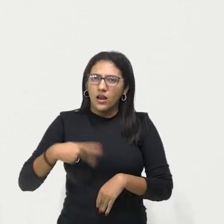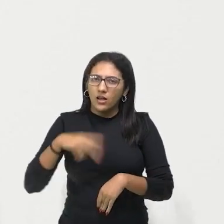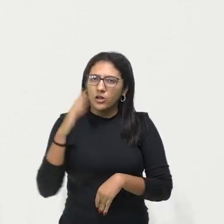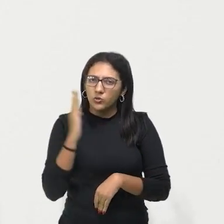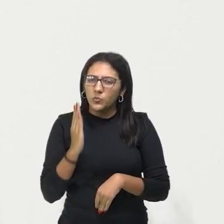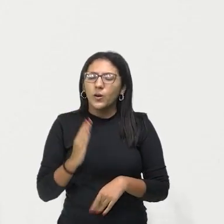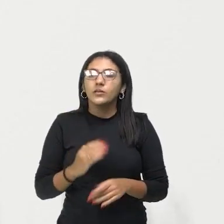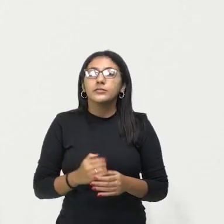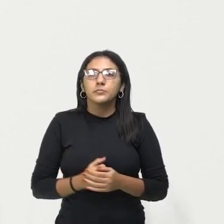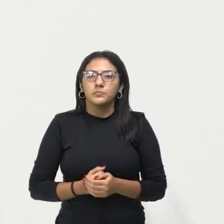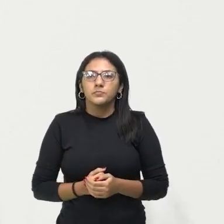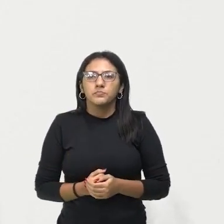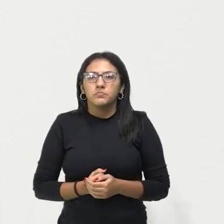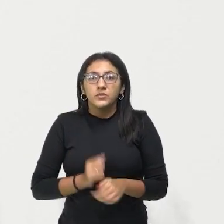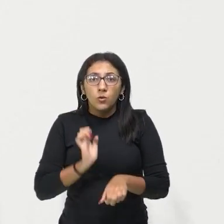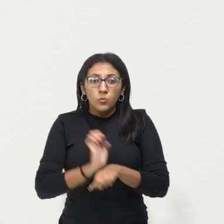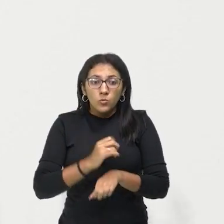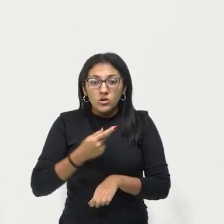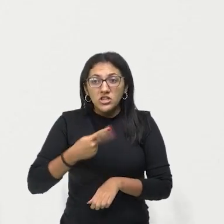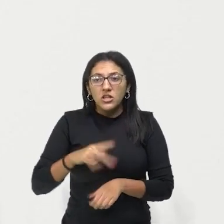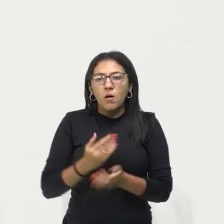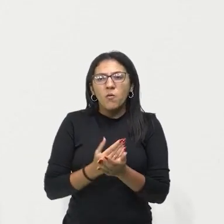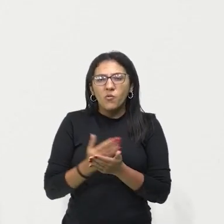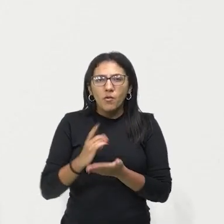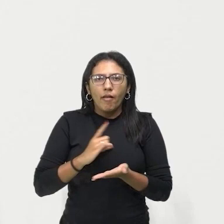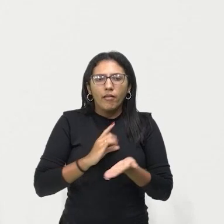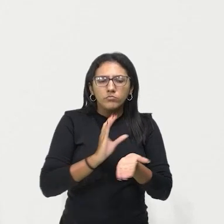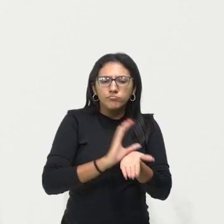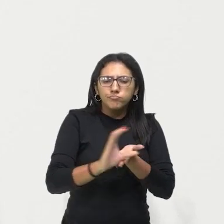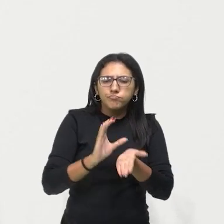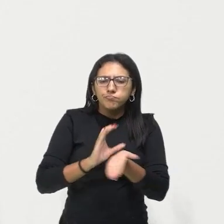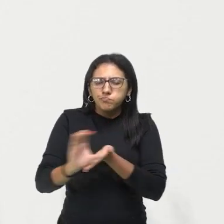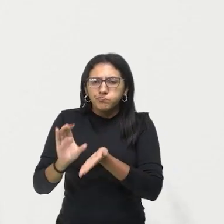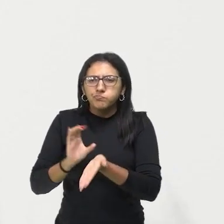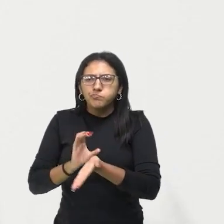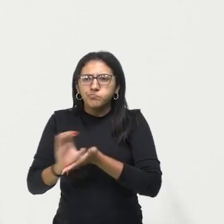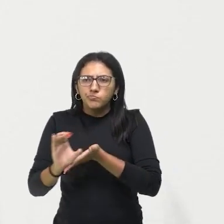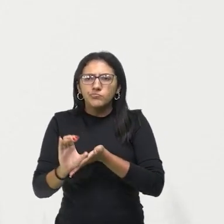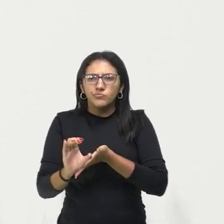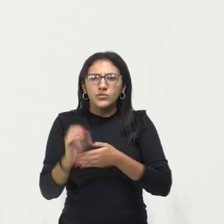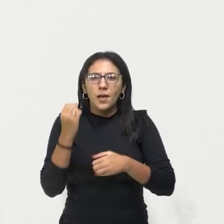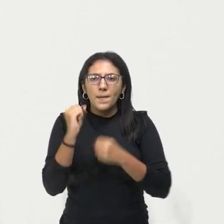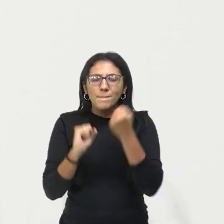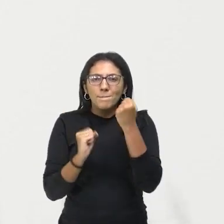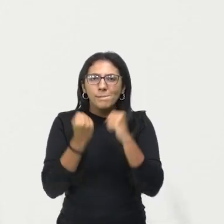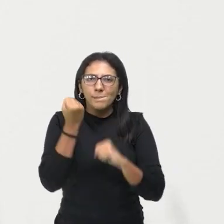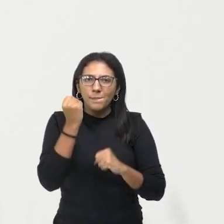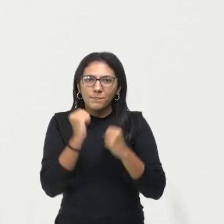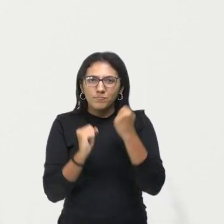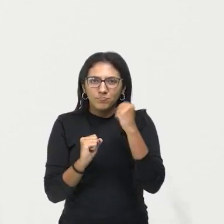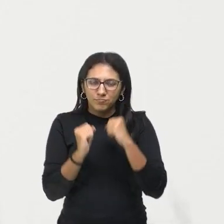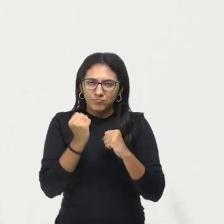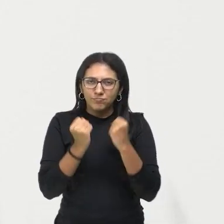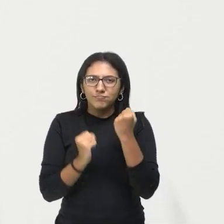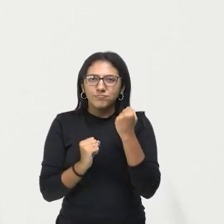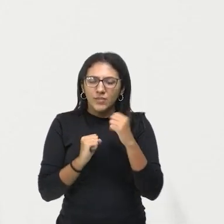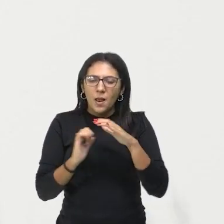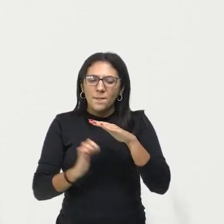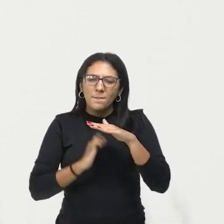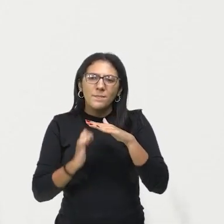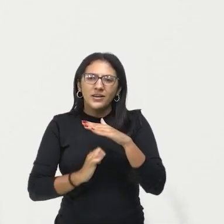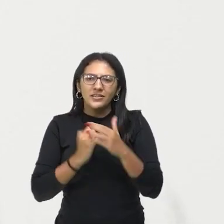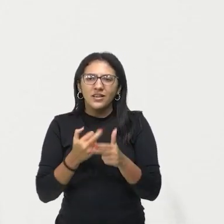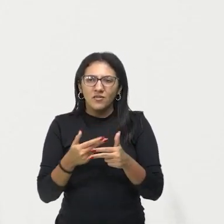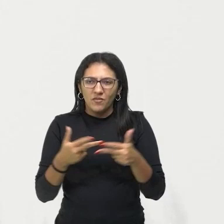O Estado passou a investir na abertura de empresas públicas. É a partir daí que surge a ideia